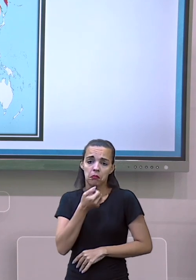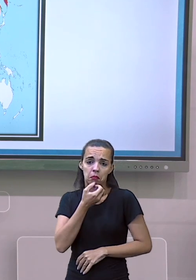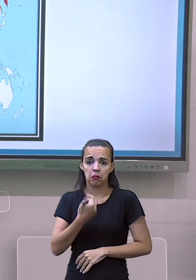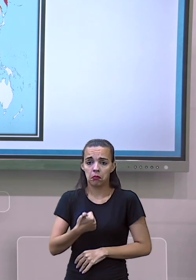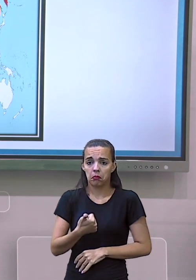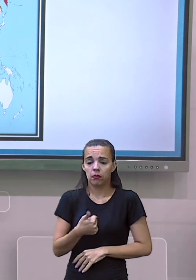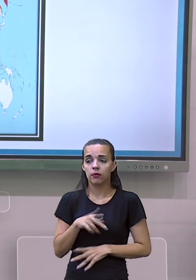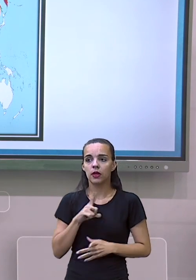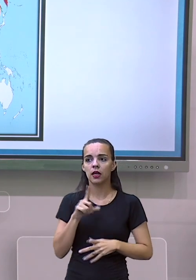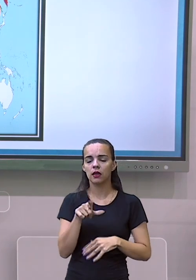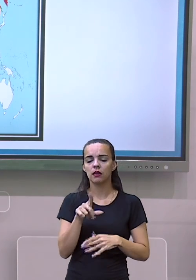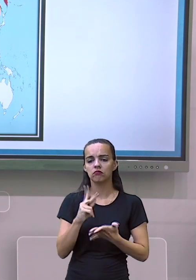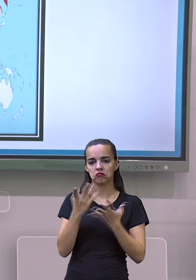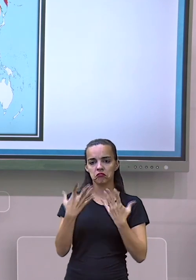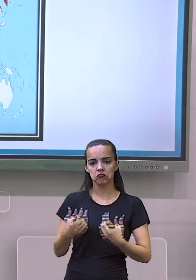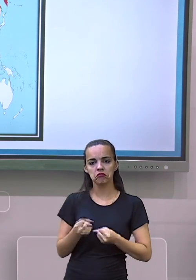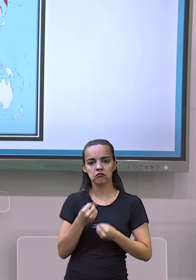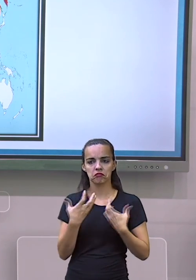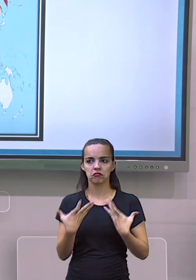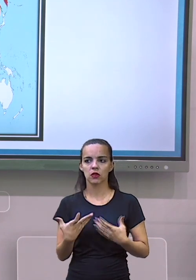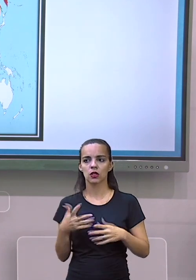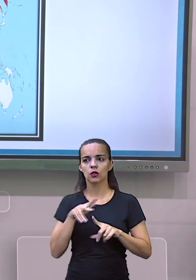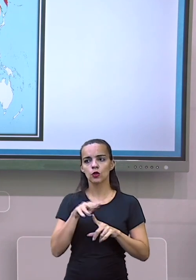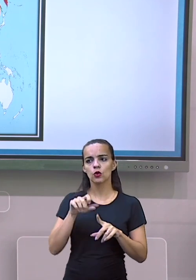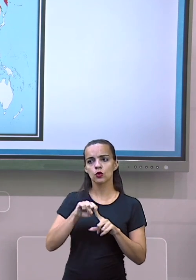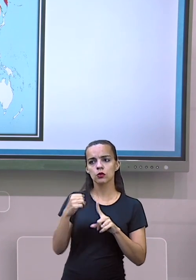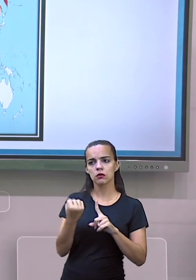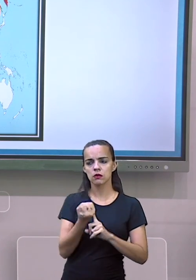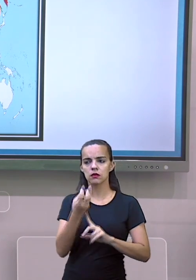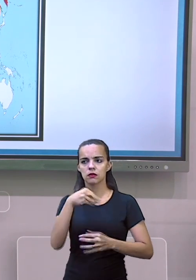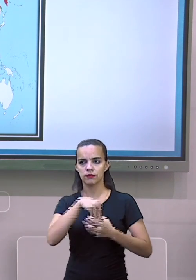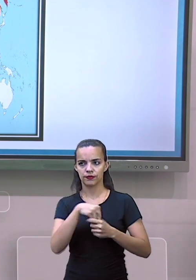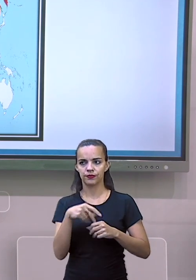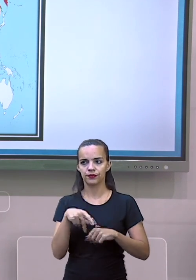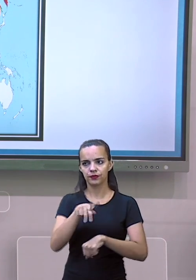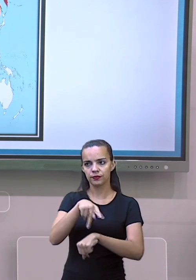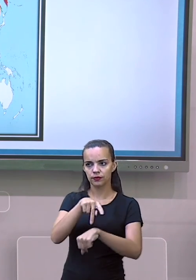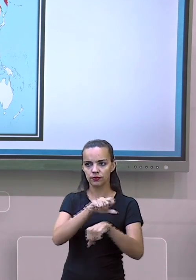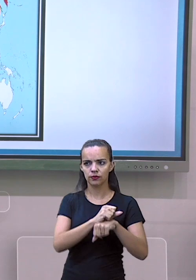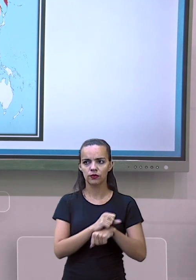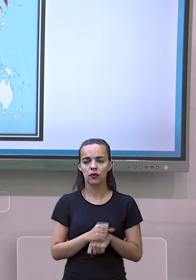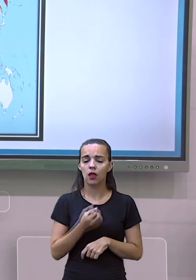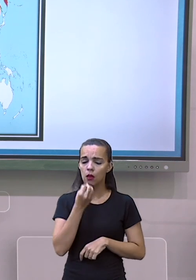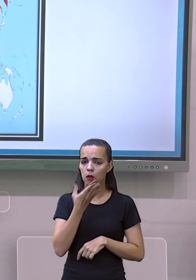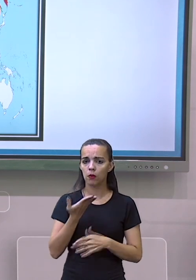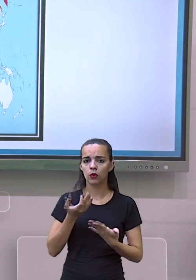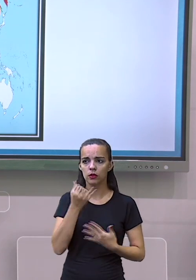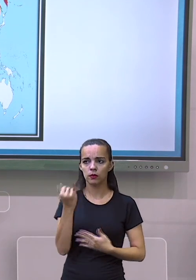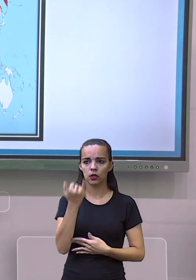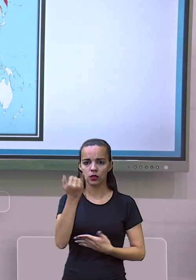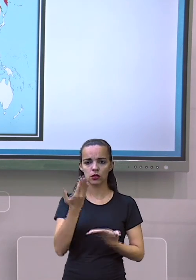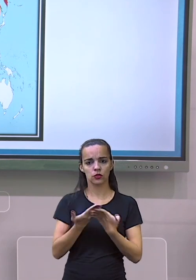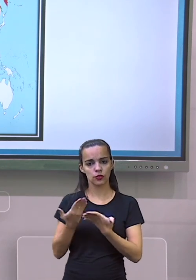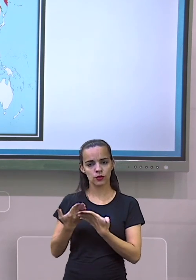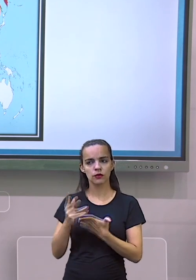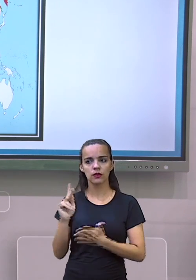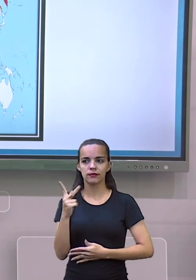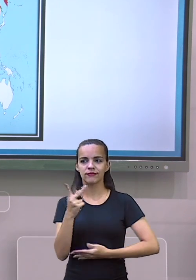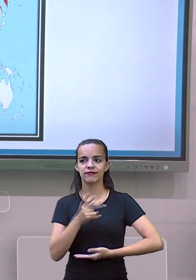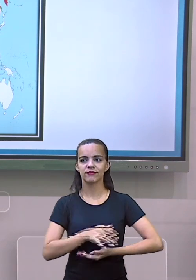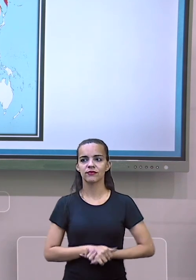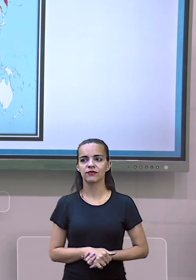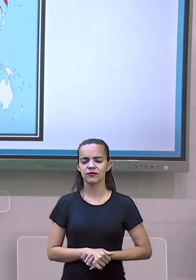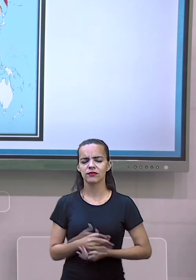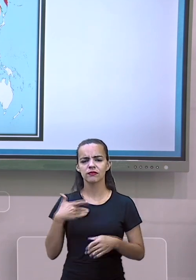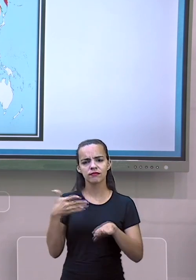São reflexões. É por isso que é interessantíssimo estudar a história. Estudantes, para acessar